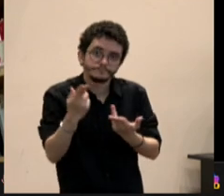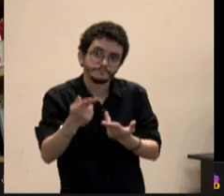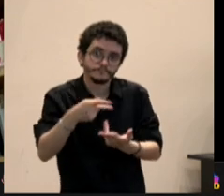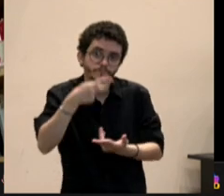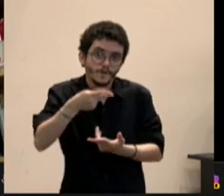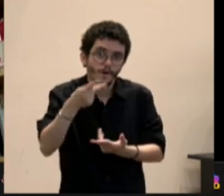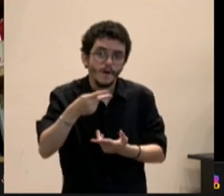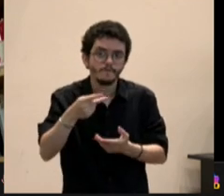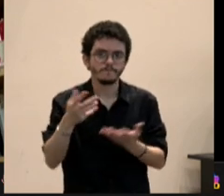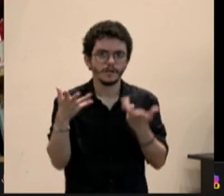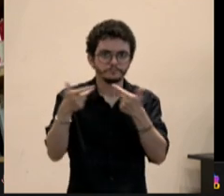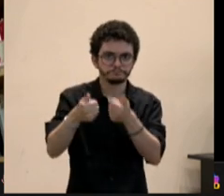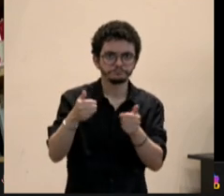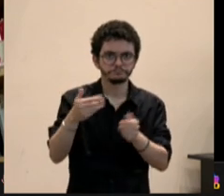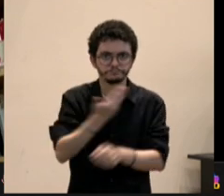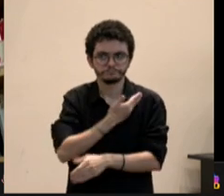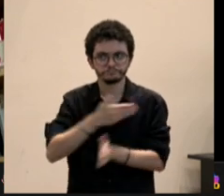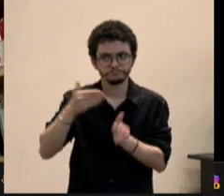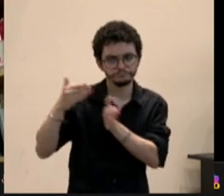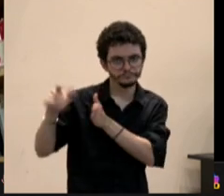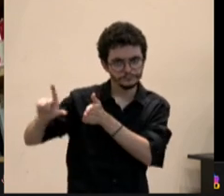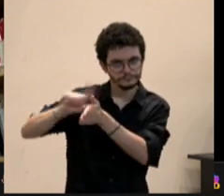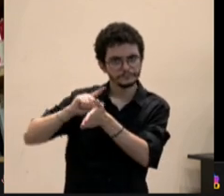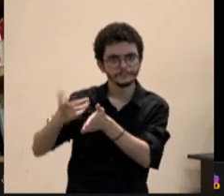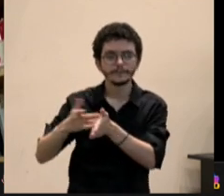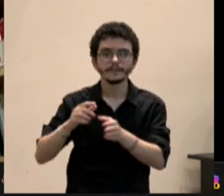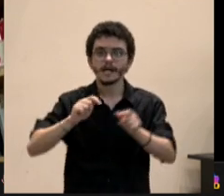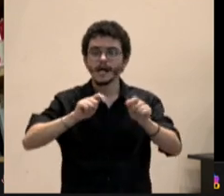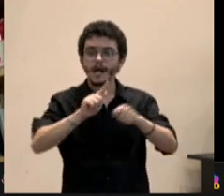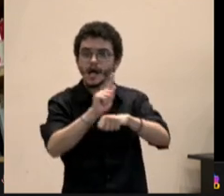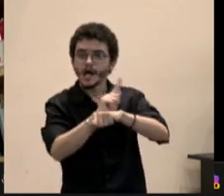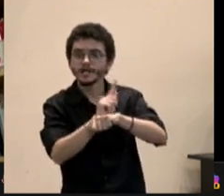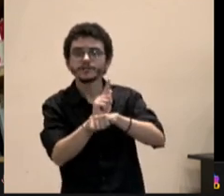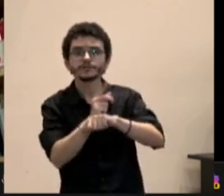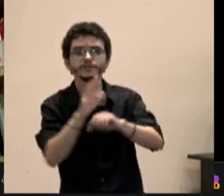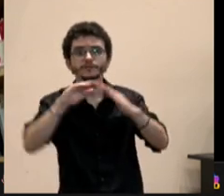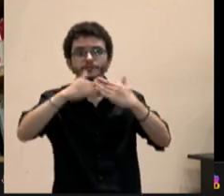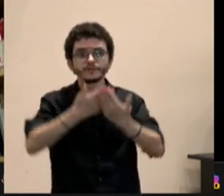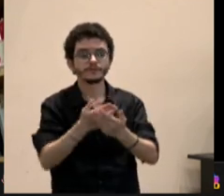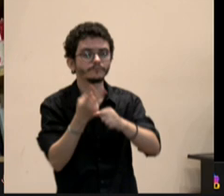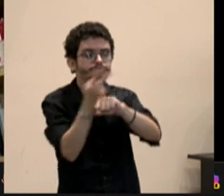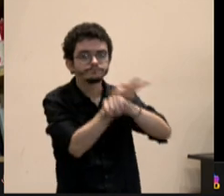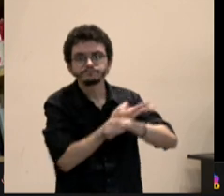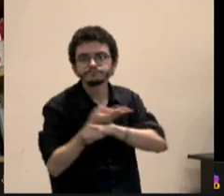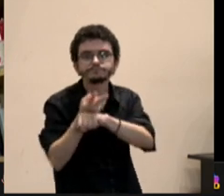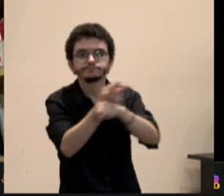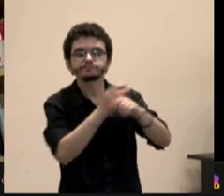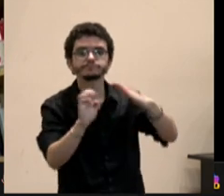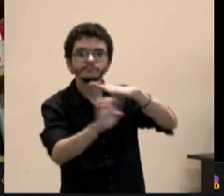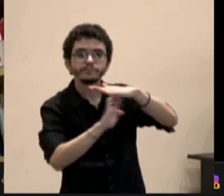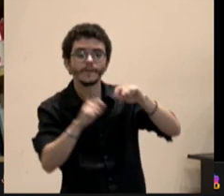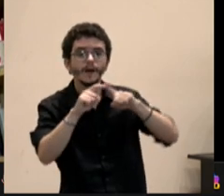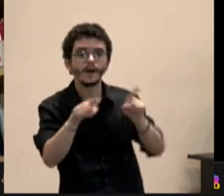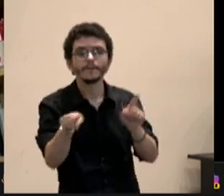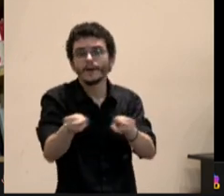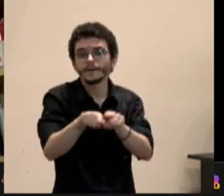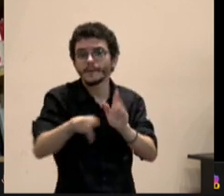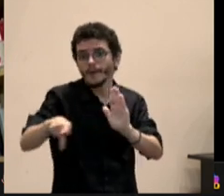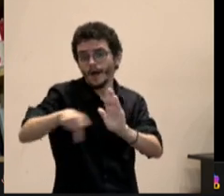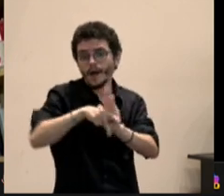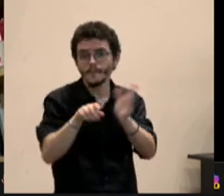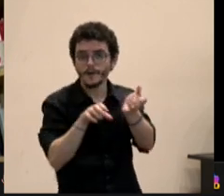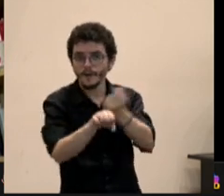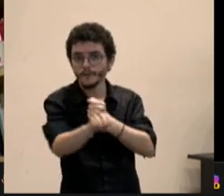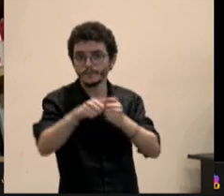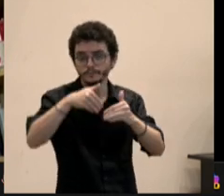me antecederam, a gestão da escola vá para grupos empresariais, mas a própria formação continuada, em